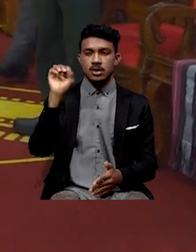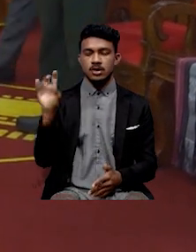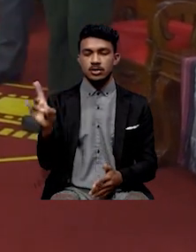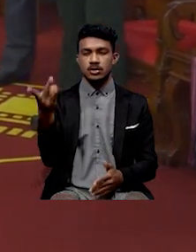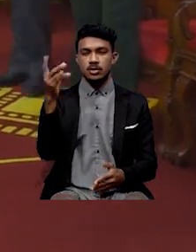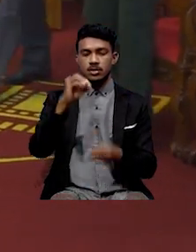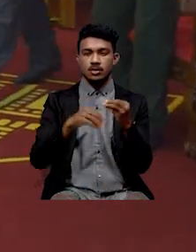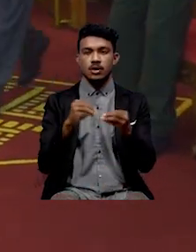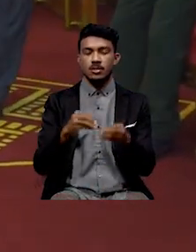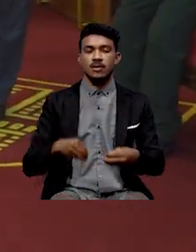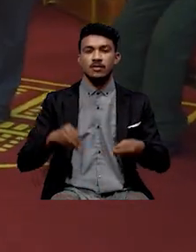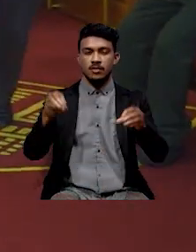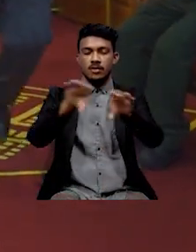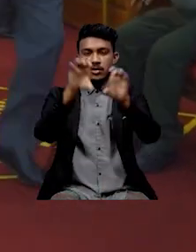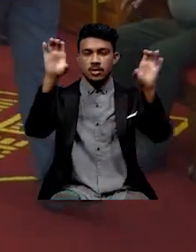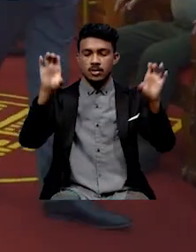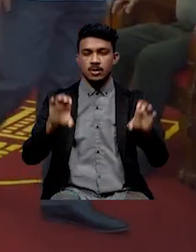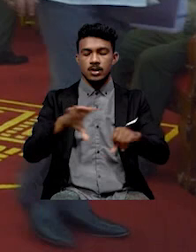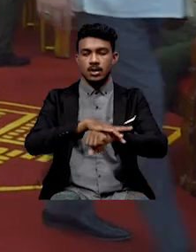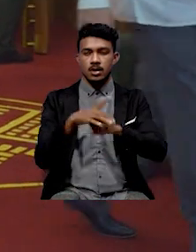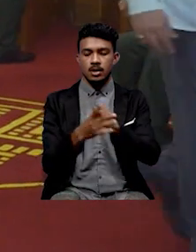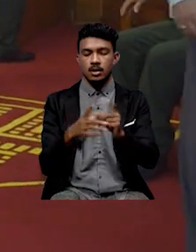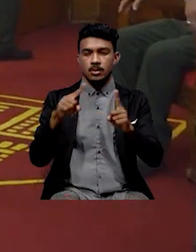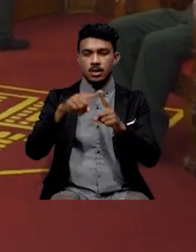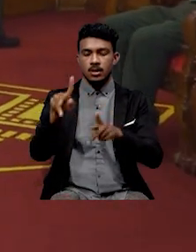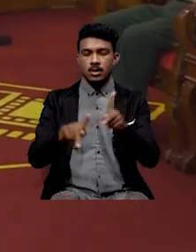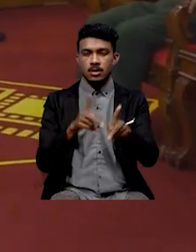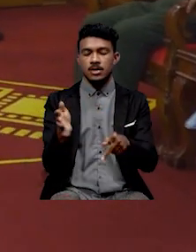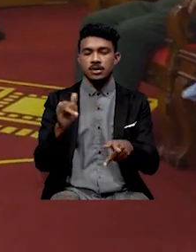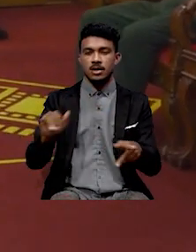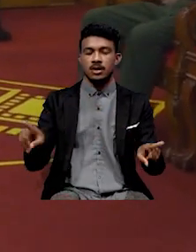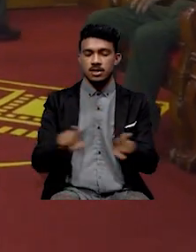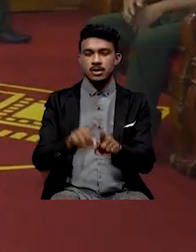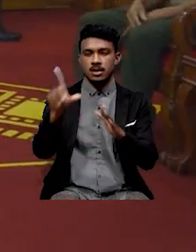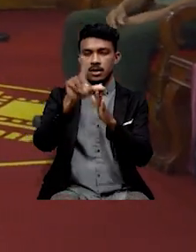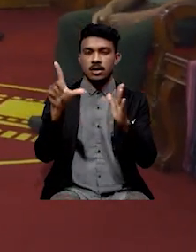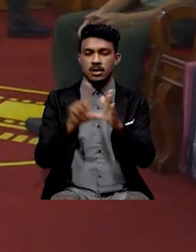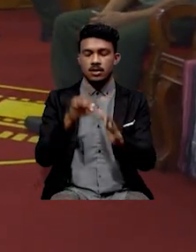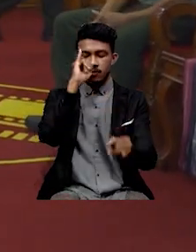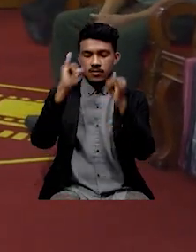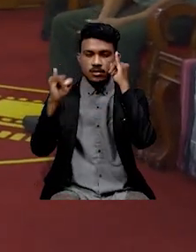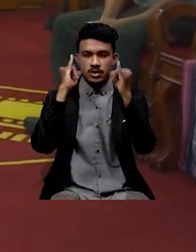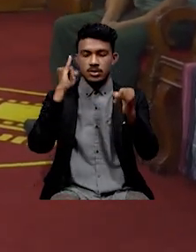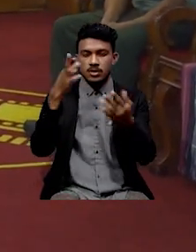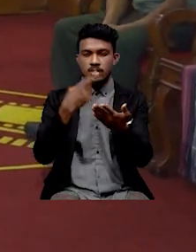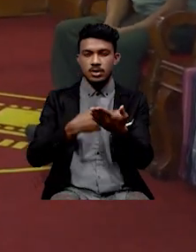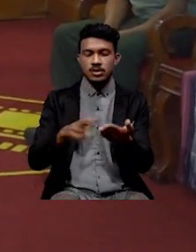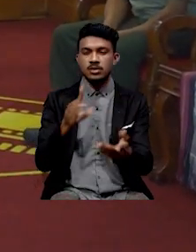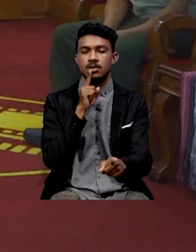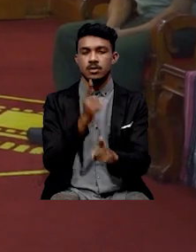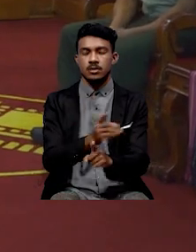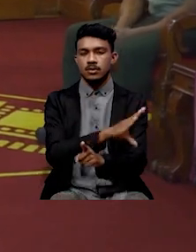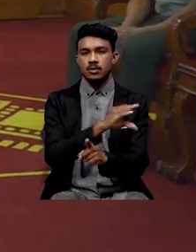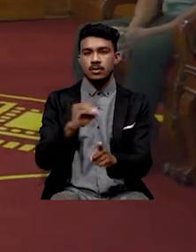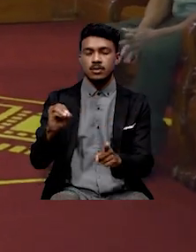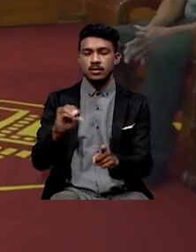foi certificado RAI ba cidadão Sira, anessa lei informação cadastrais, lei registro credial no lei